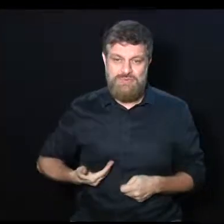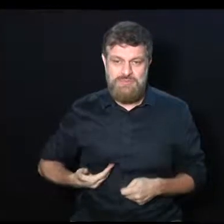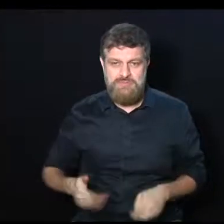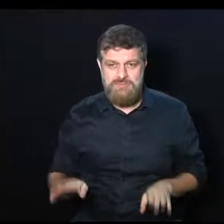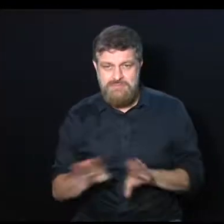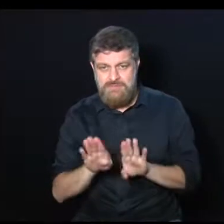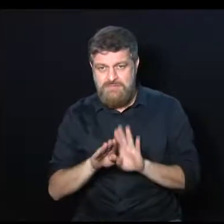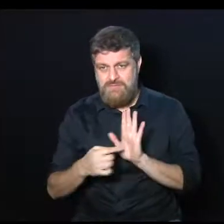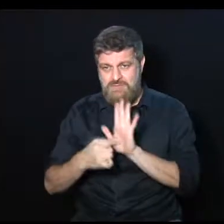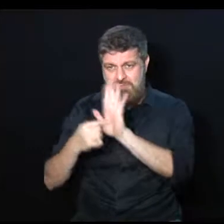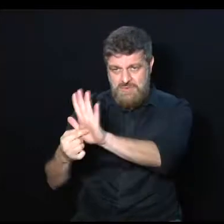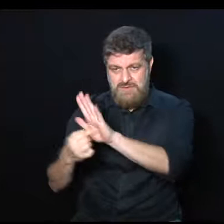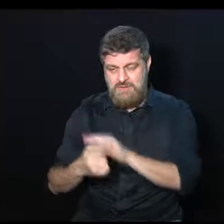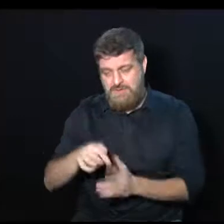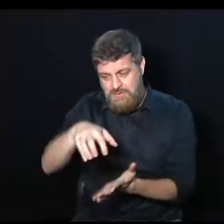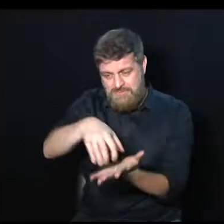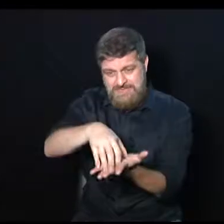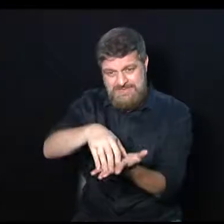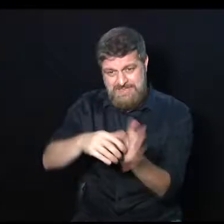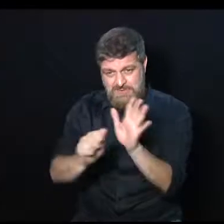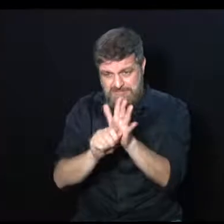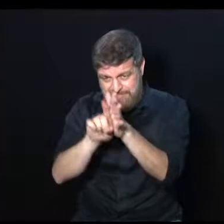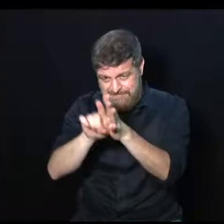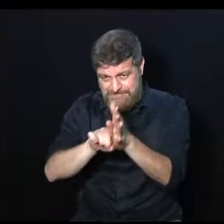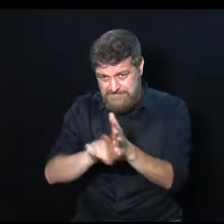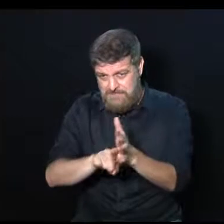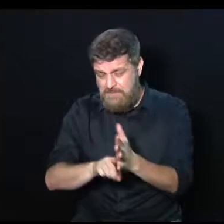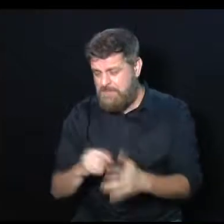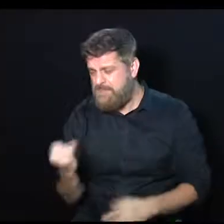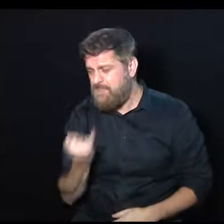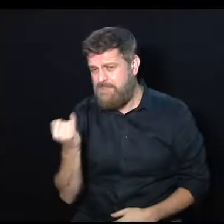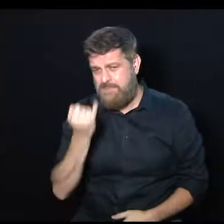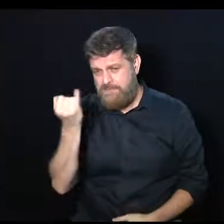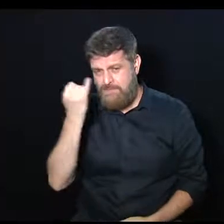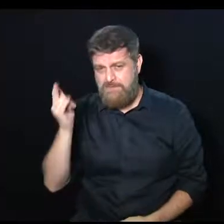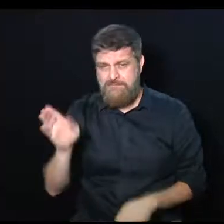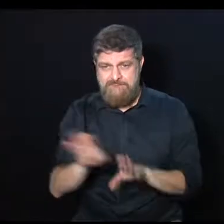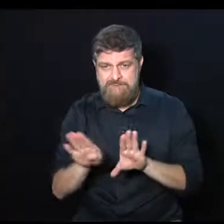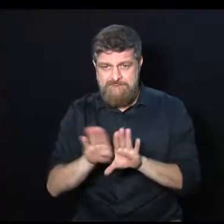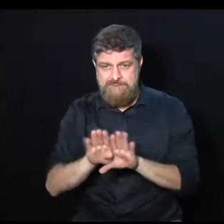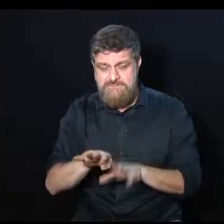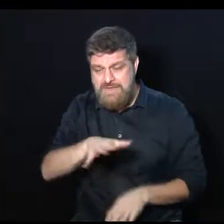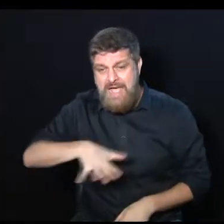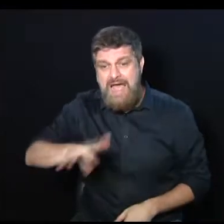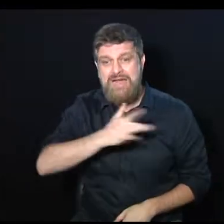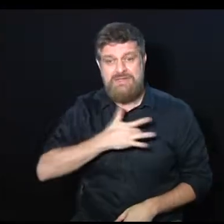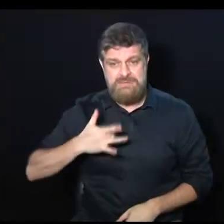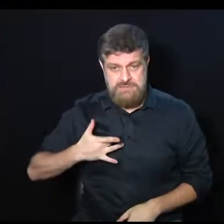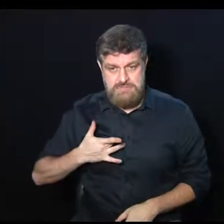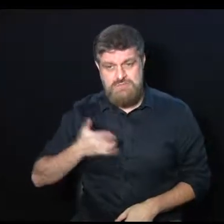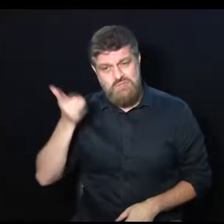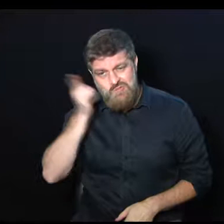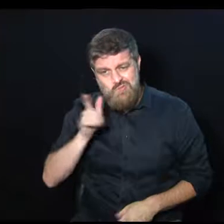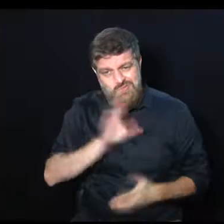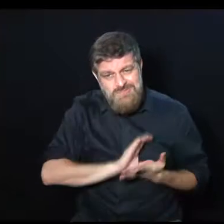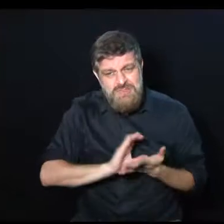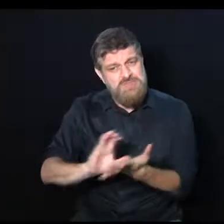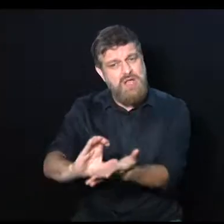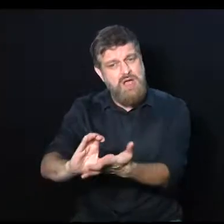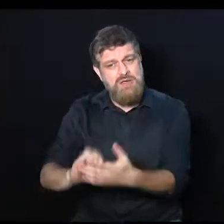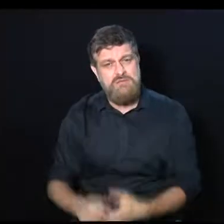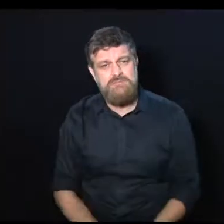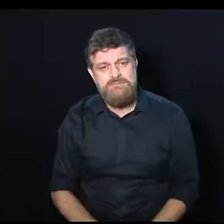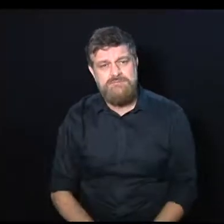a importância de investir num centro, o retorno social que você pode ter, e o retorno financeiro para a área da saúde. E quais são